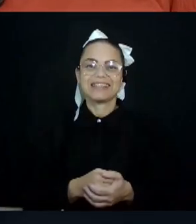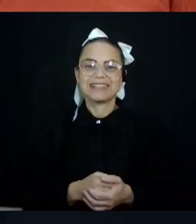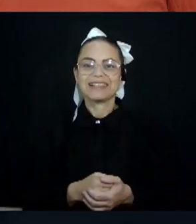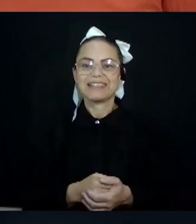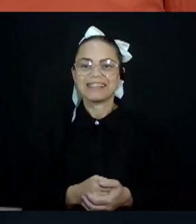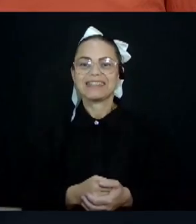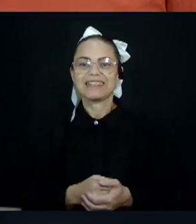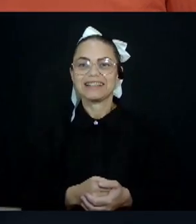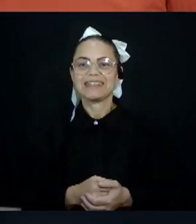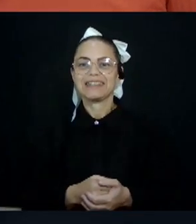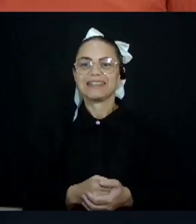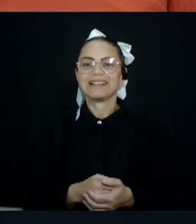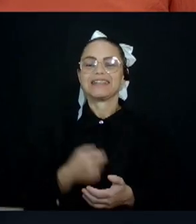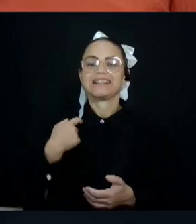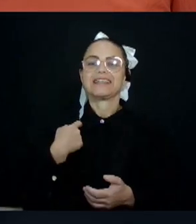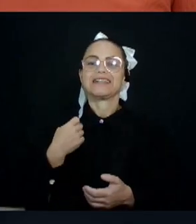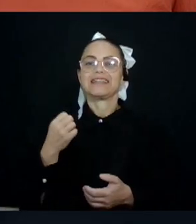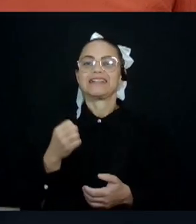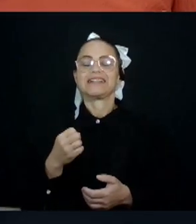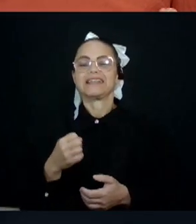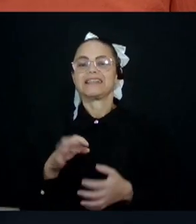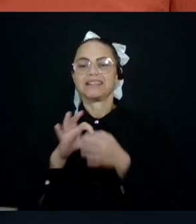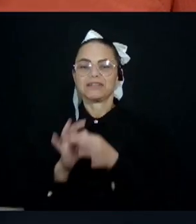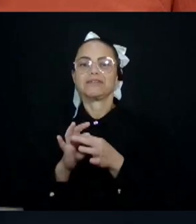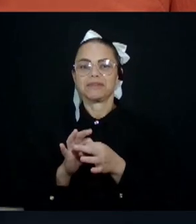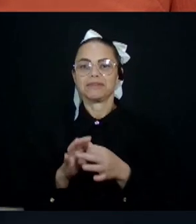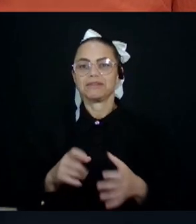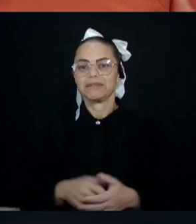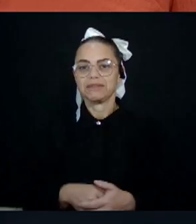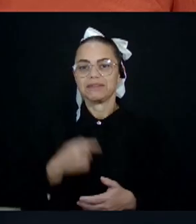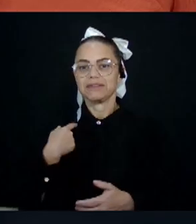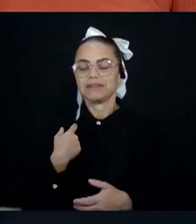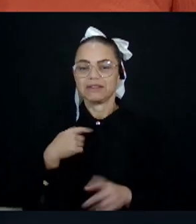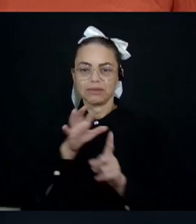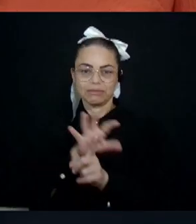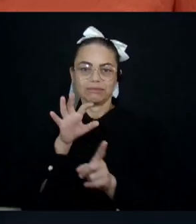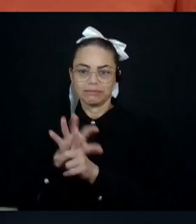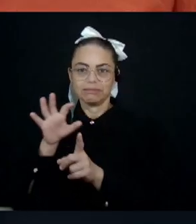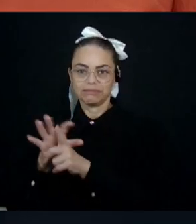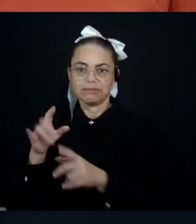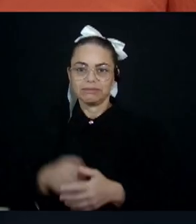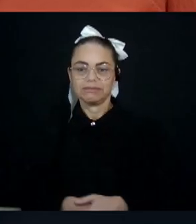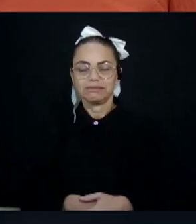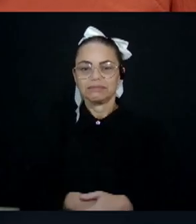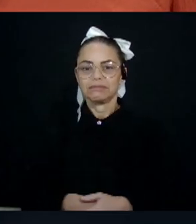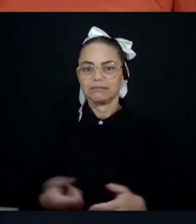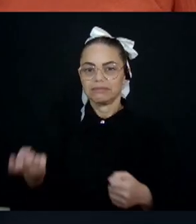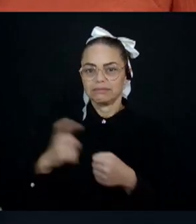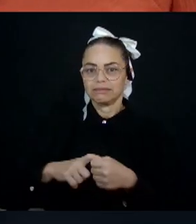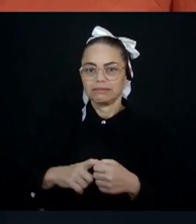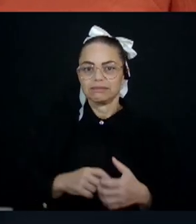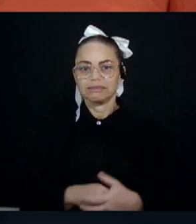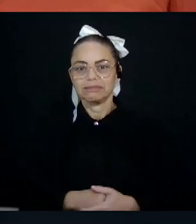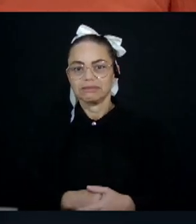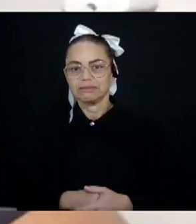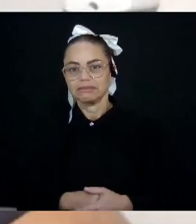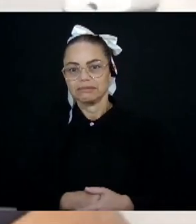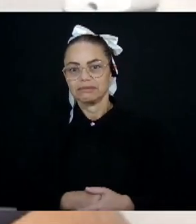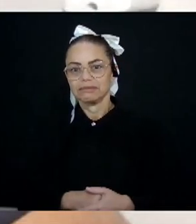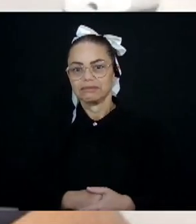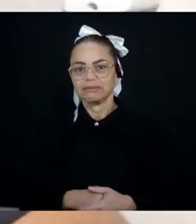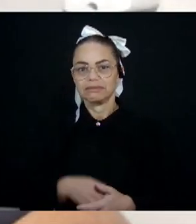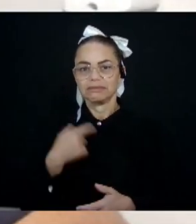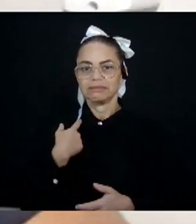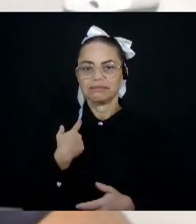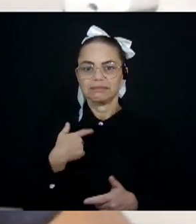segredo, não. Fica ligado o tempo todo. Isso influencia essa ressaca da volta? Então, quando eu viajo a